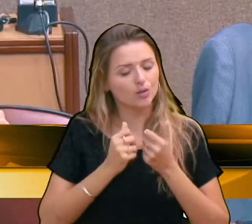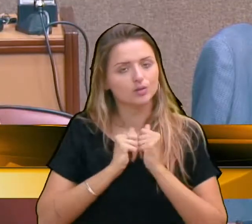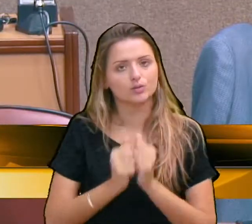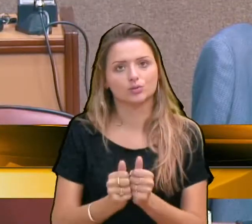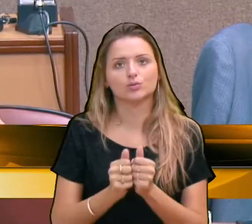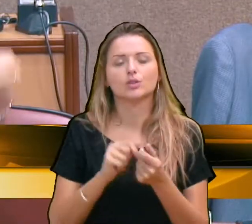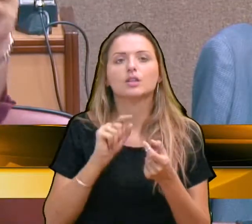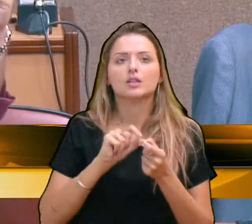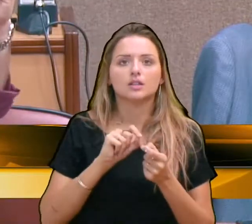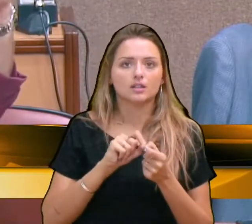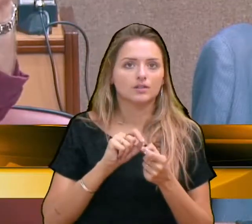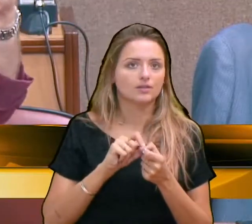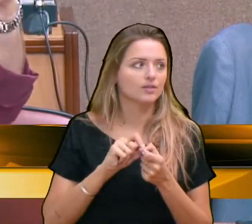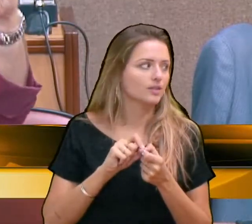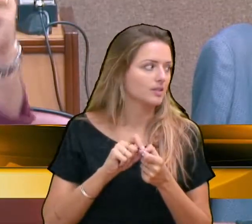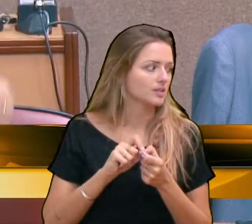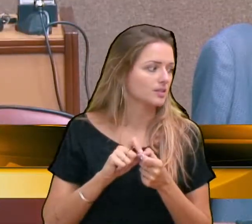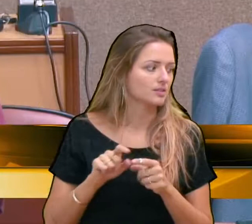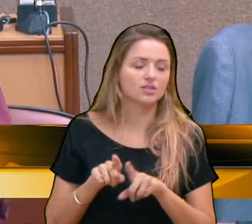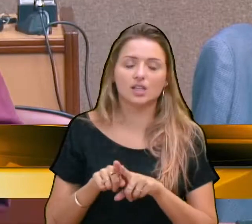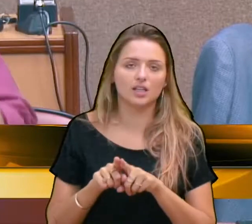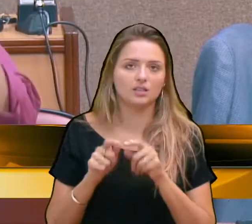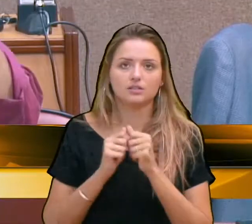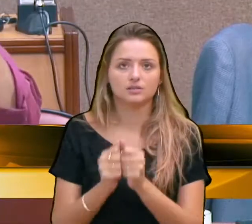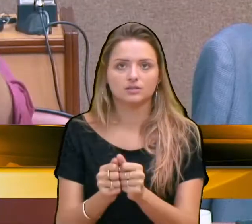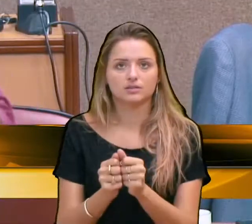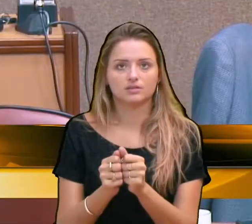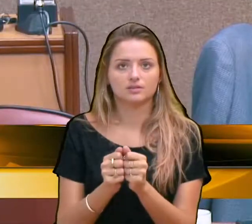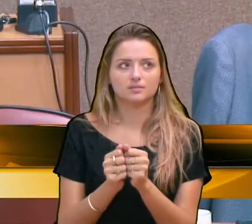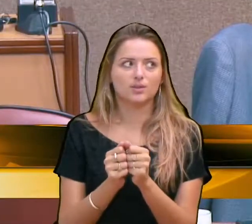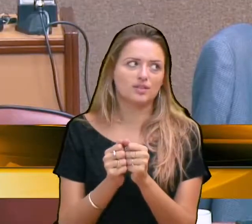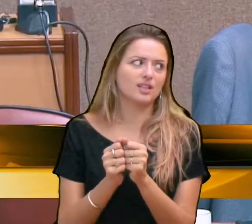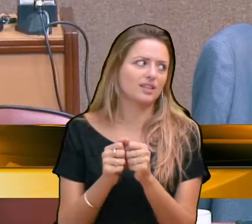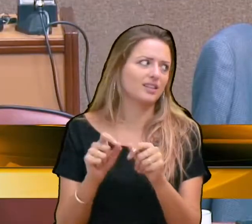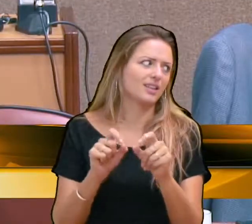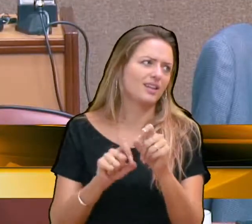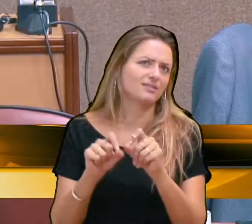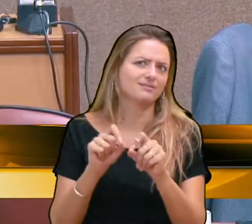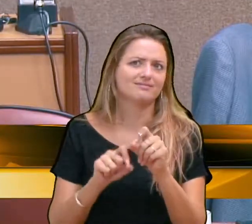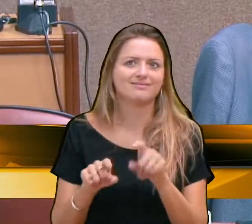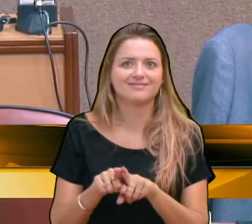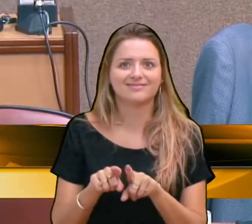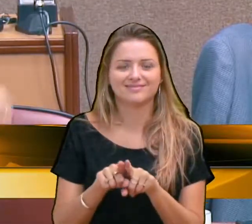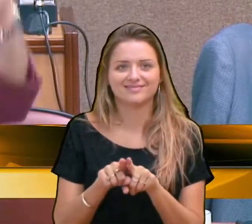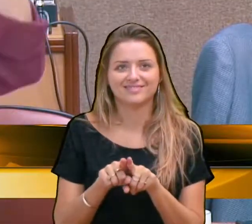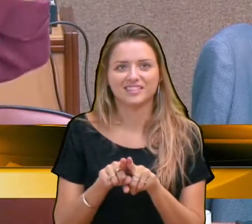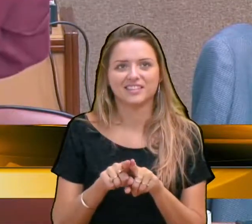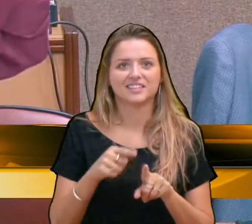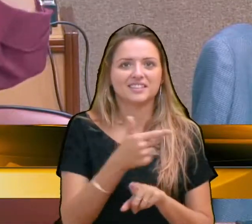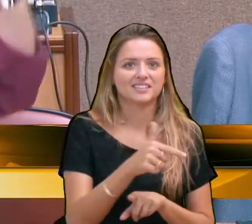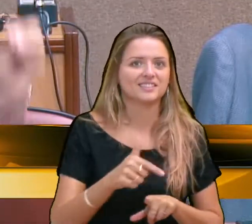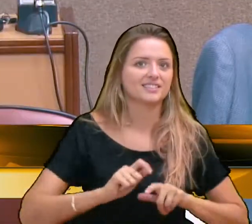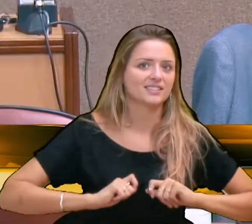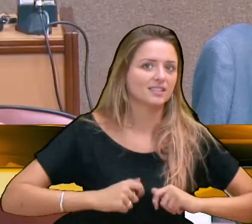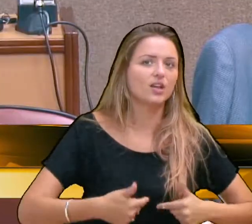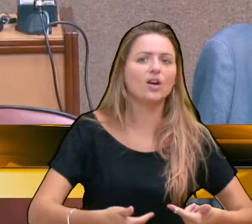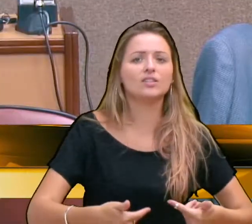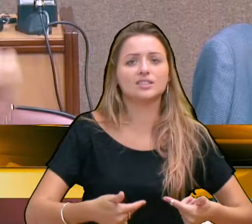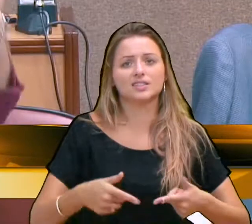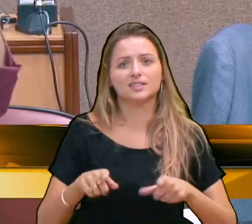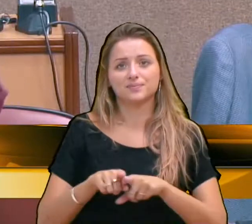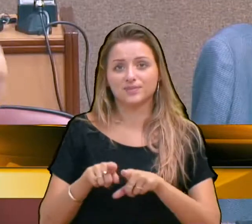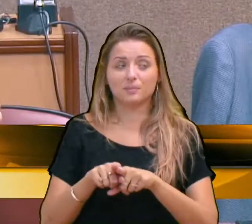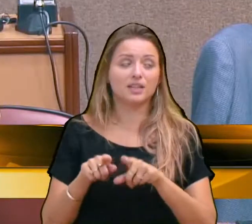que se engaje, principalmente a Secretaria Municipal do Urbanismo, seu setor de fiscalização. Porque se nós não tivermos uma ação unificada,